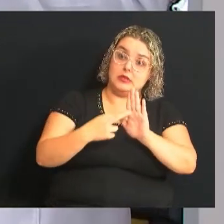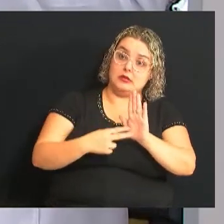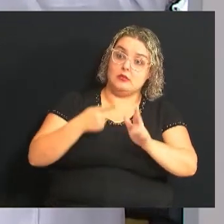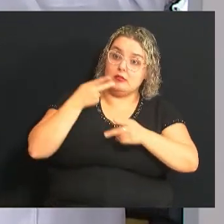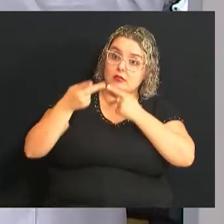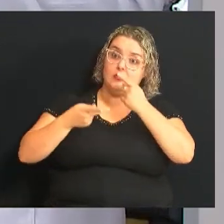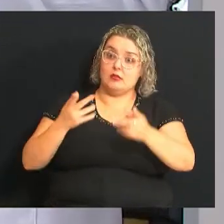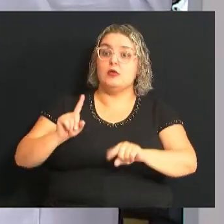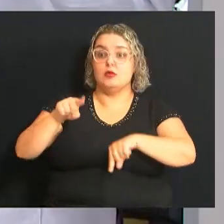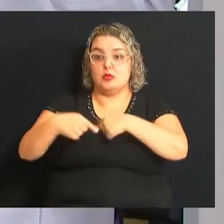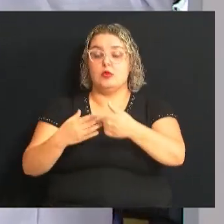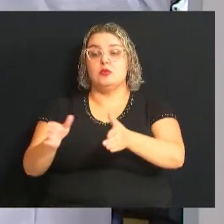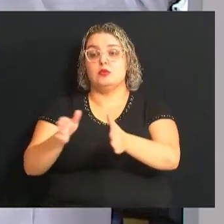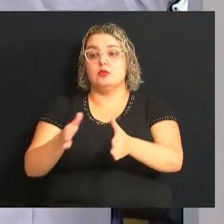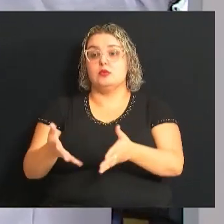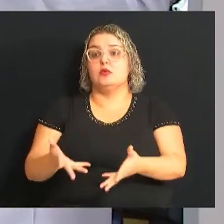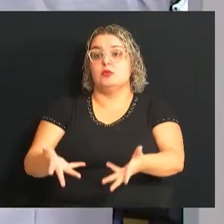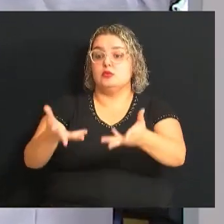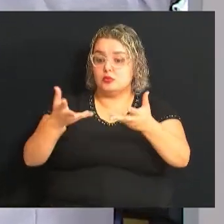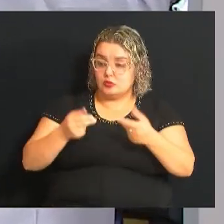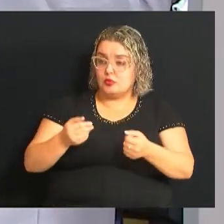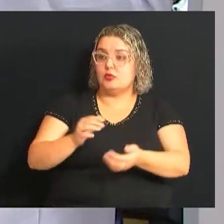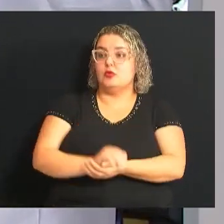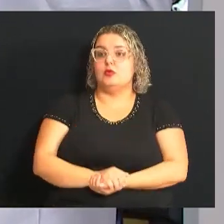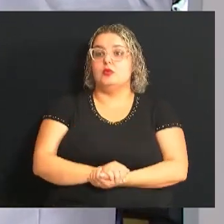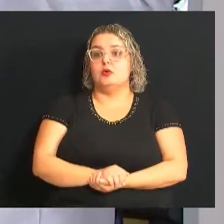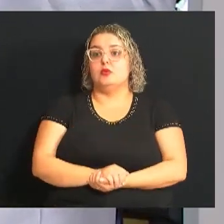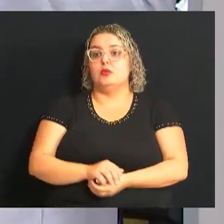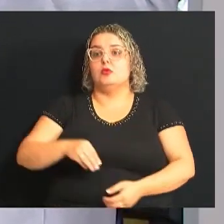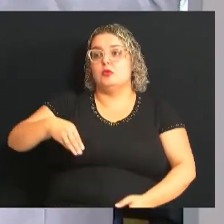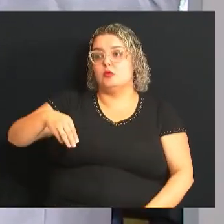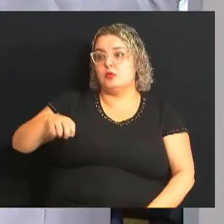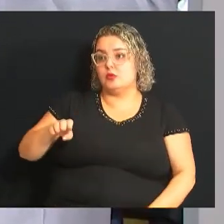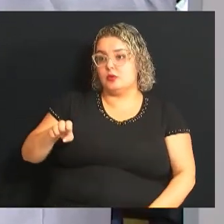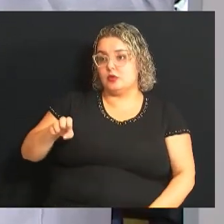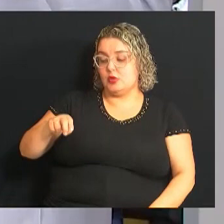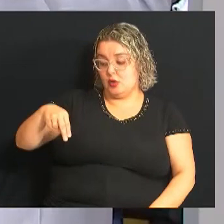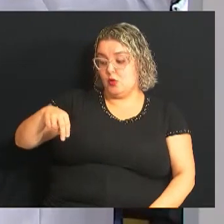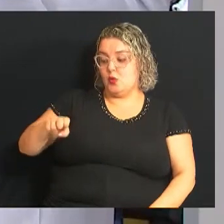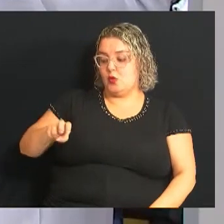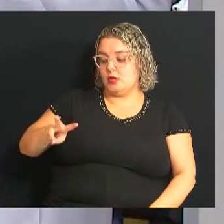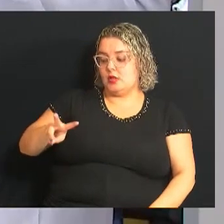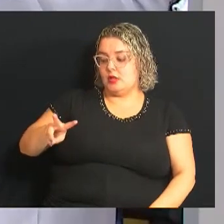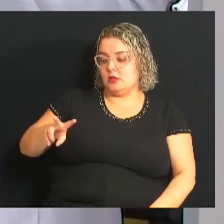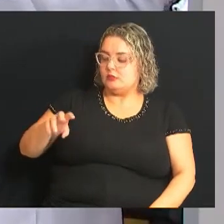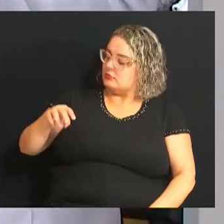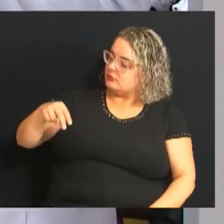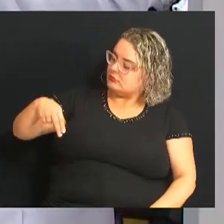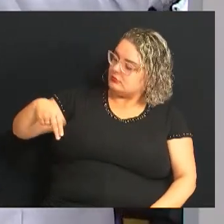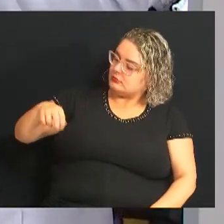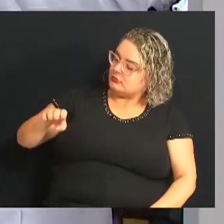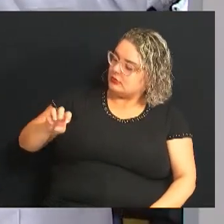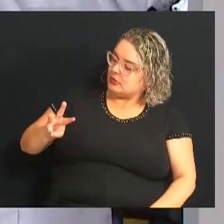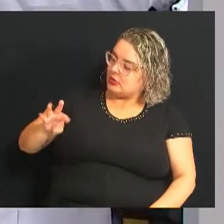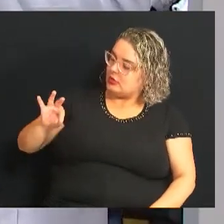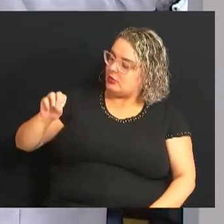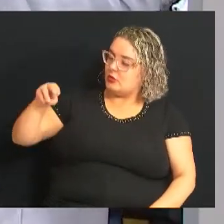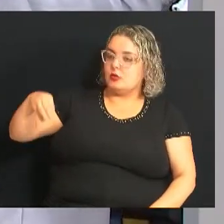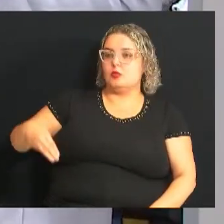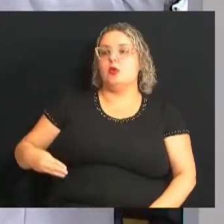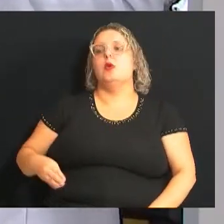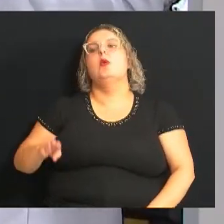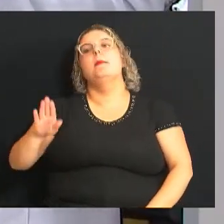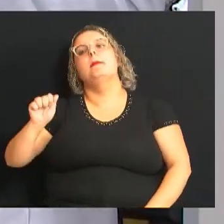um outro dia, convidar aqui o Newton Júnior para falar desses assuntos. O Bud, o nosso modelo